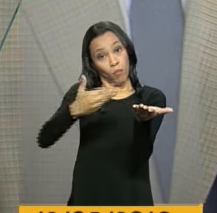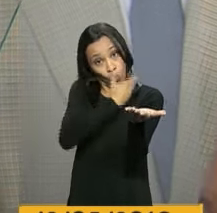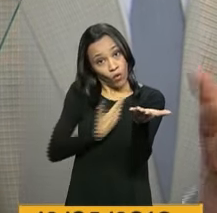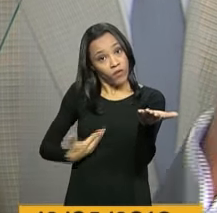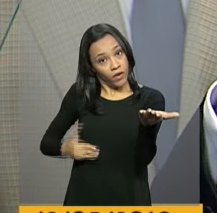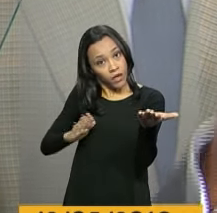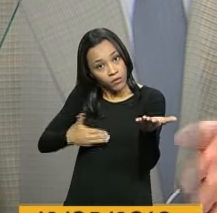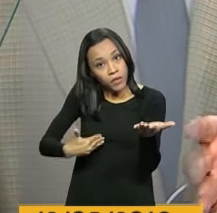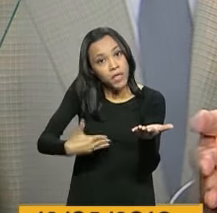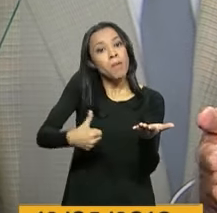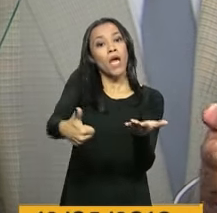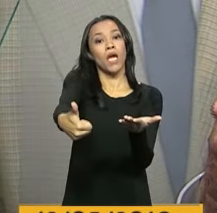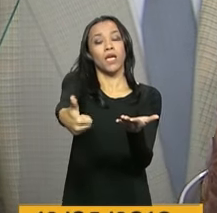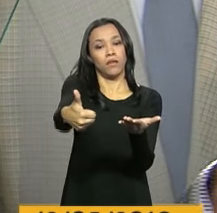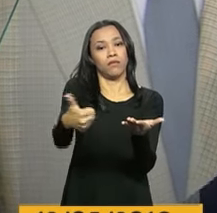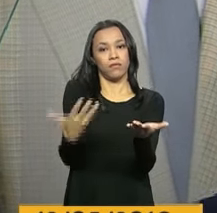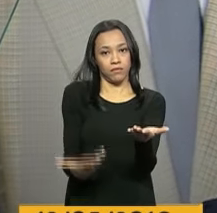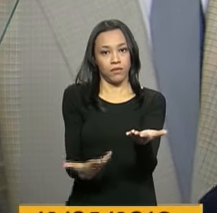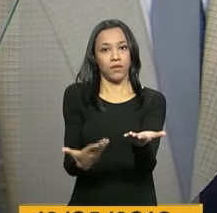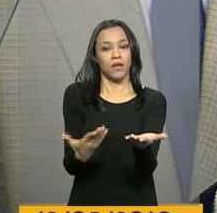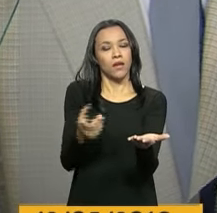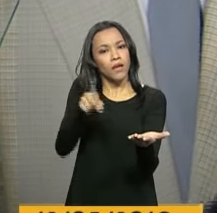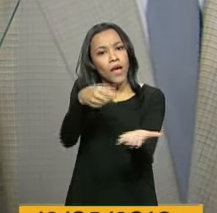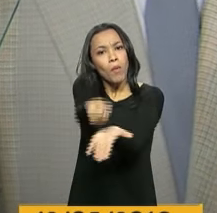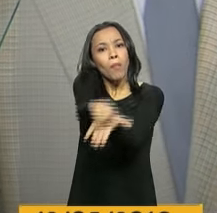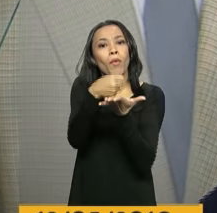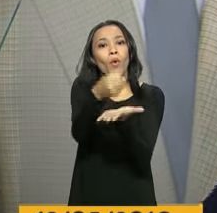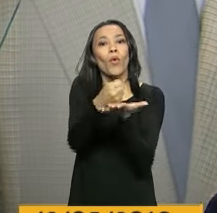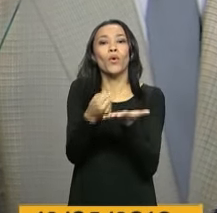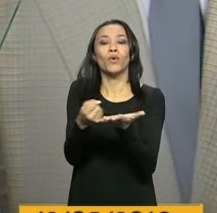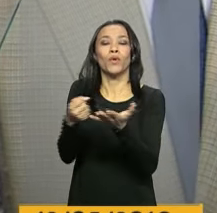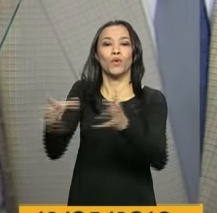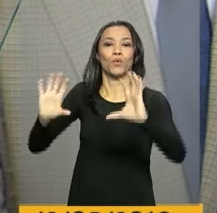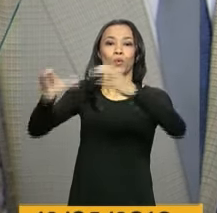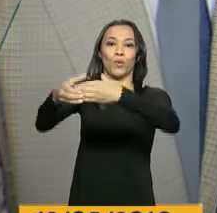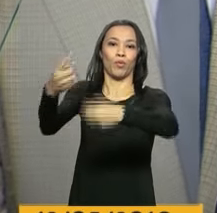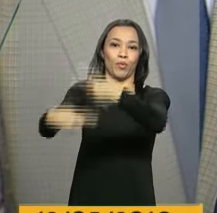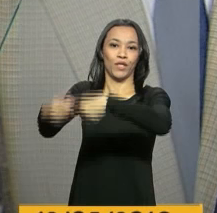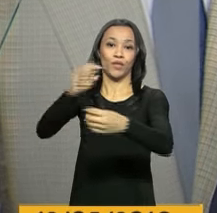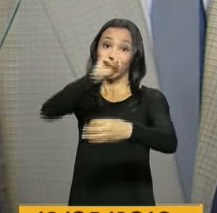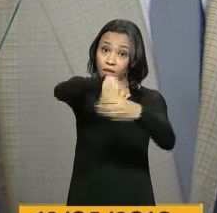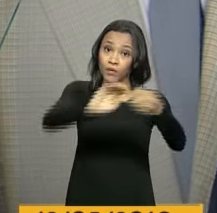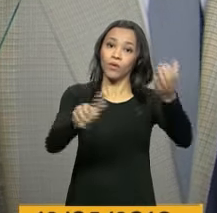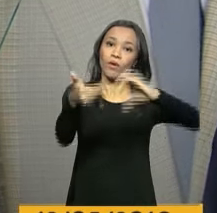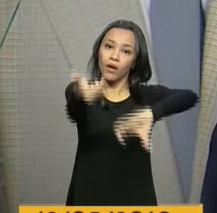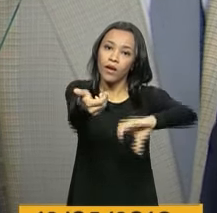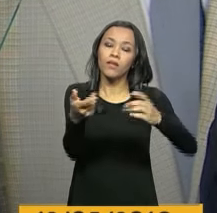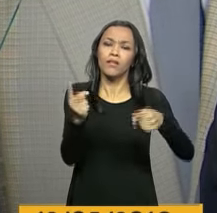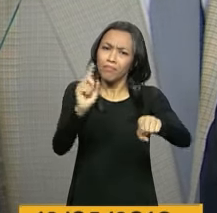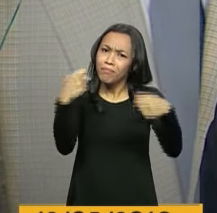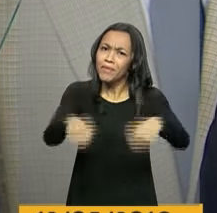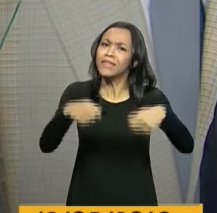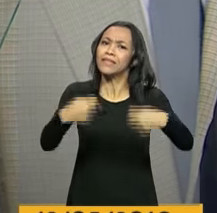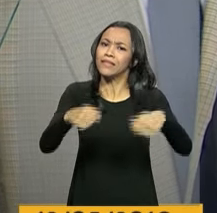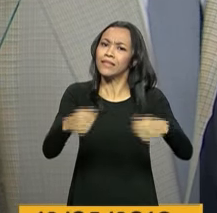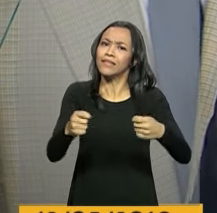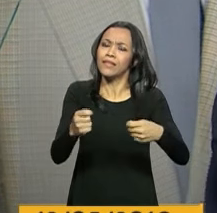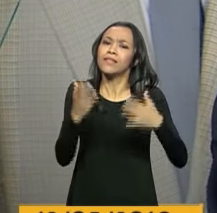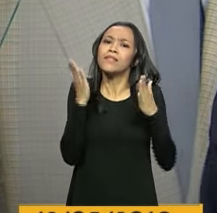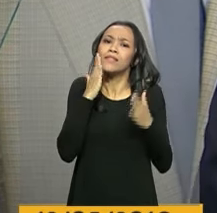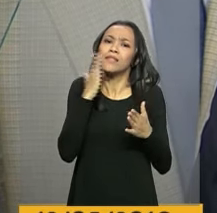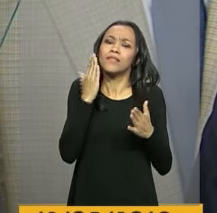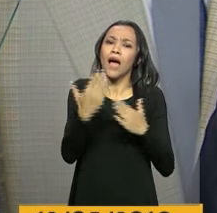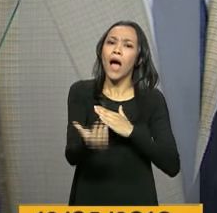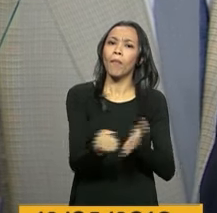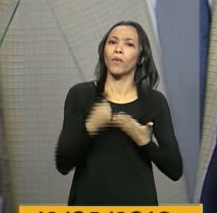do que eu chamo de governança, que é o apoio da classe política do Congresso Nacional, precisa também de governabilidade, que é